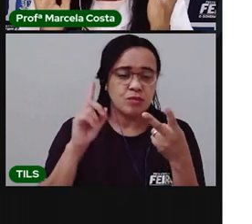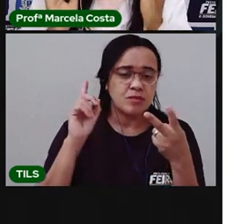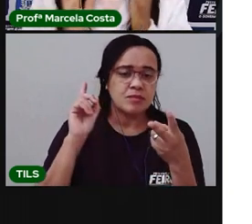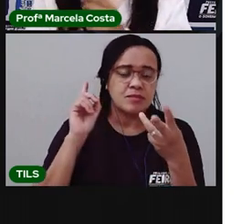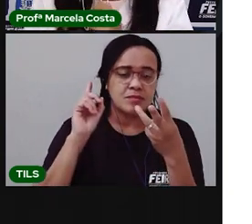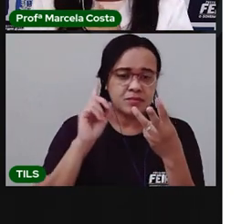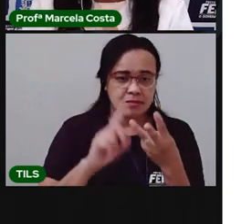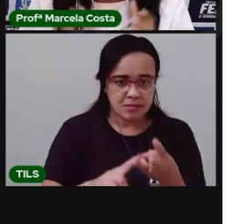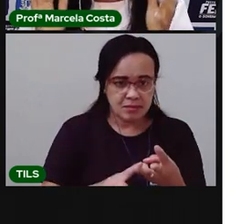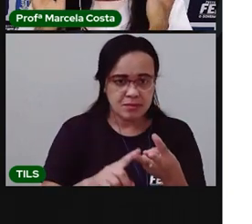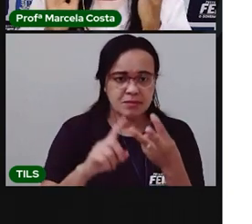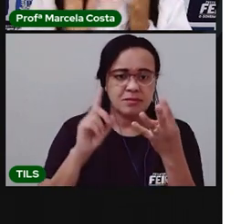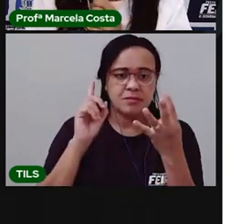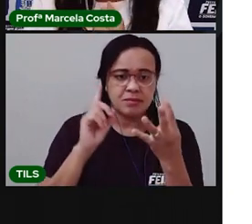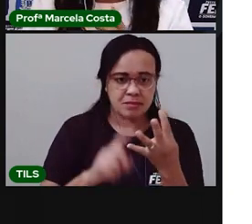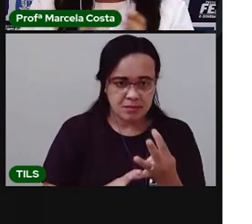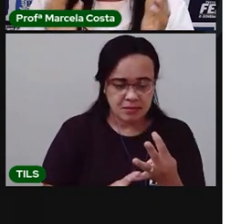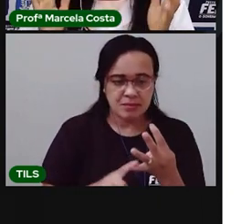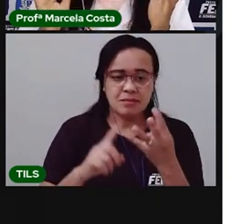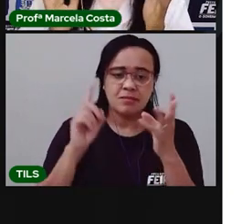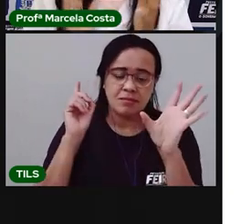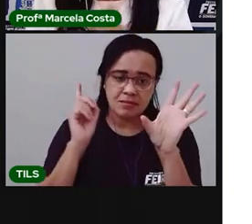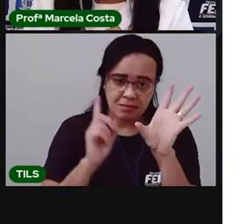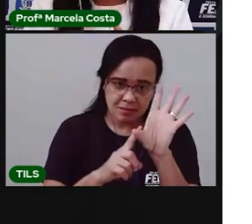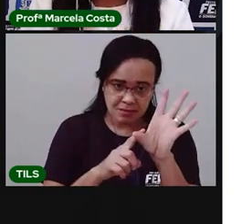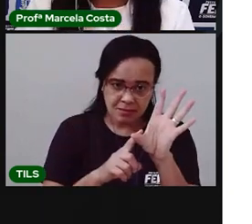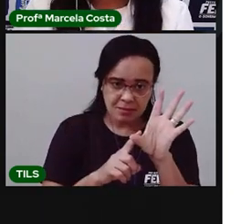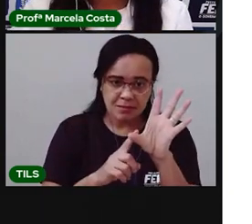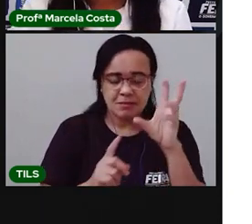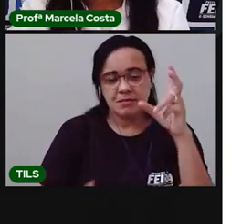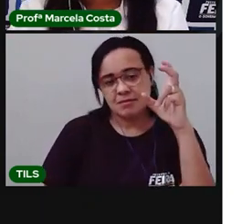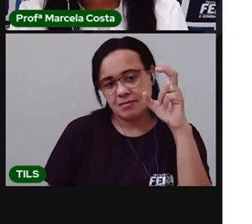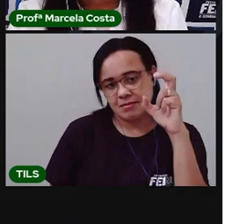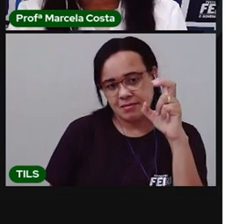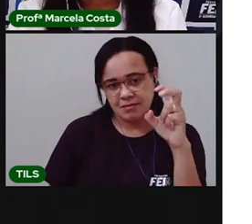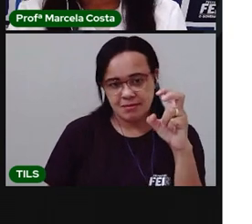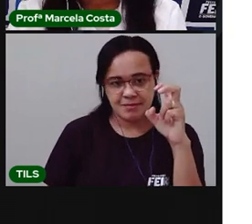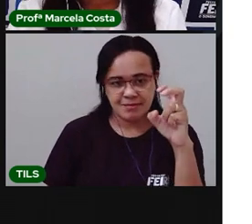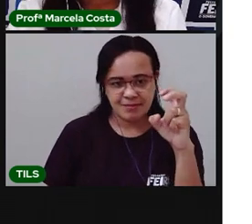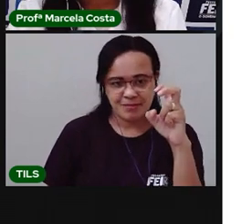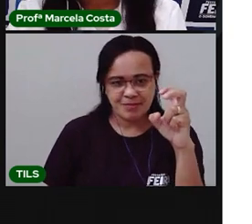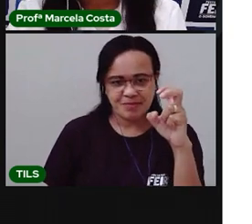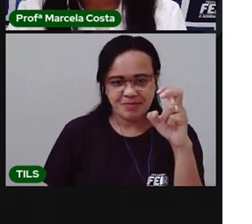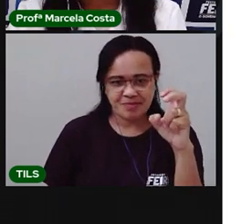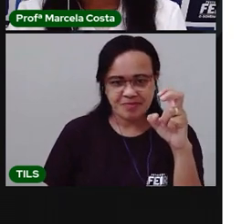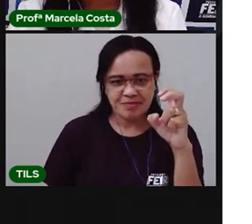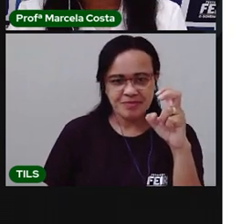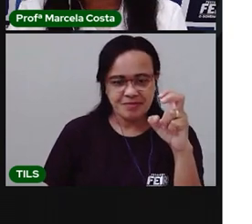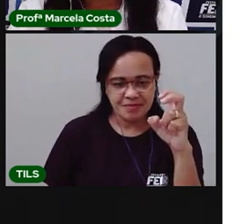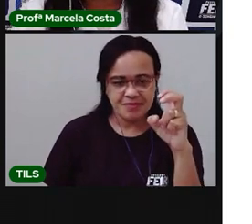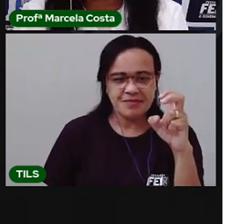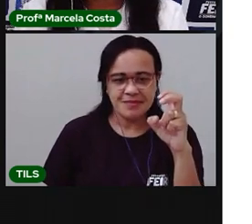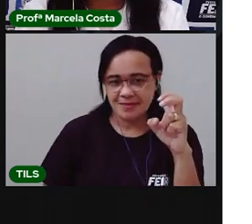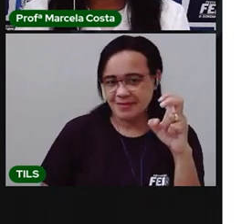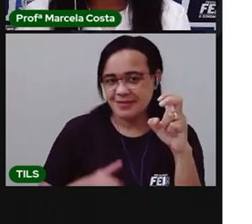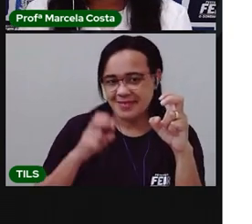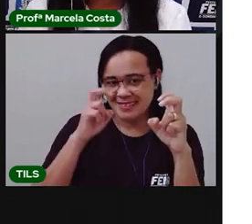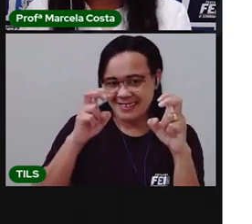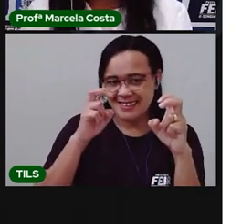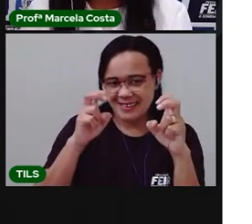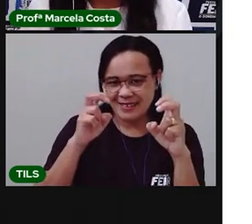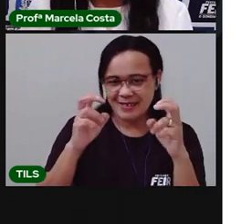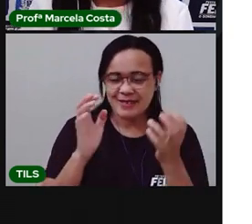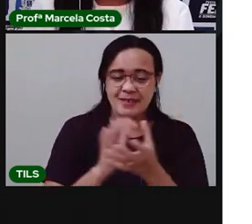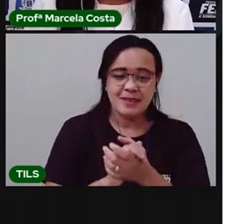duas, três, quatro, cinco. Ó, cinco vezes. Vamos